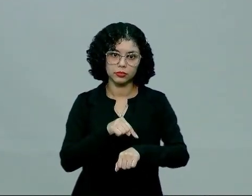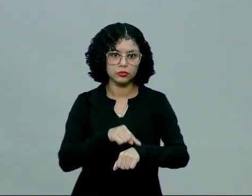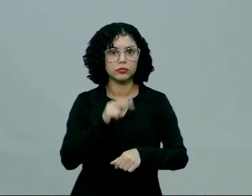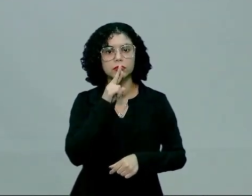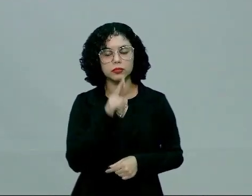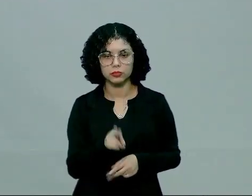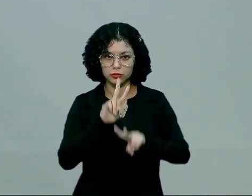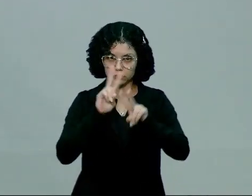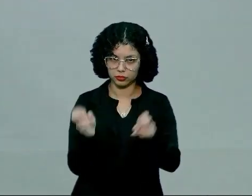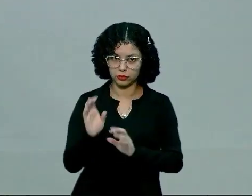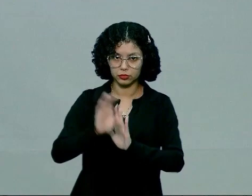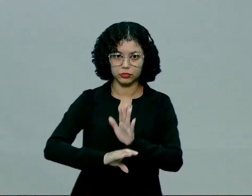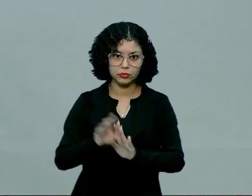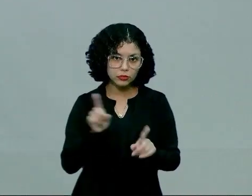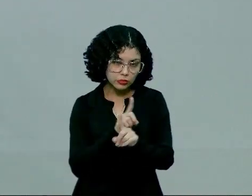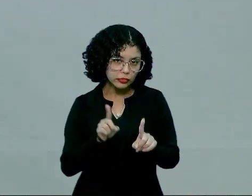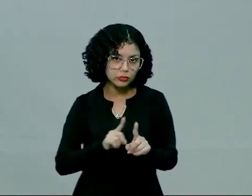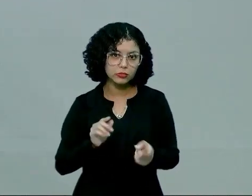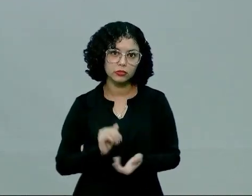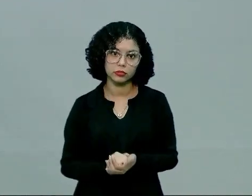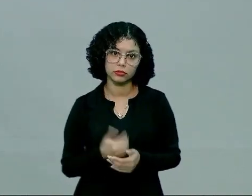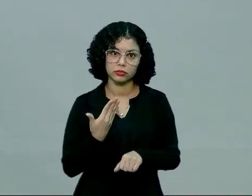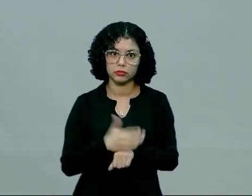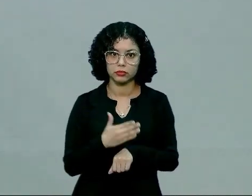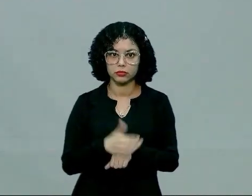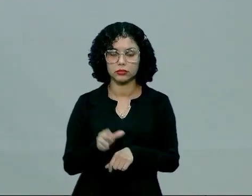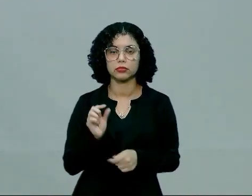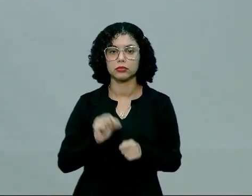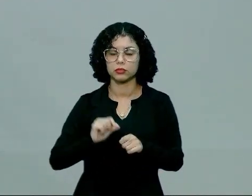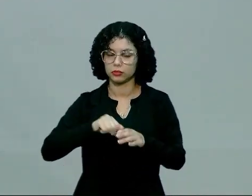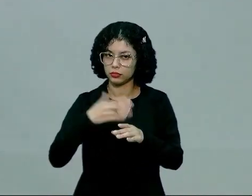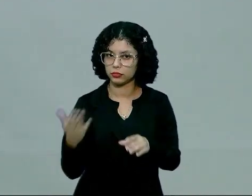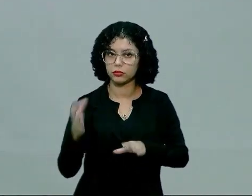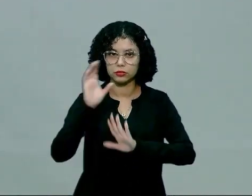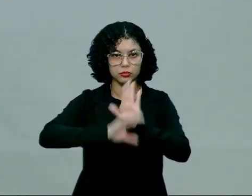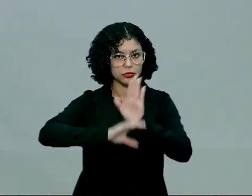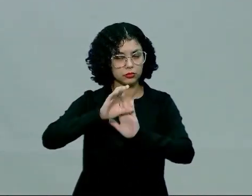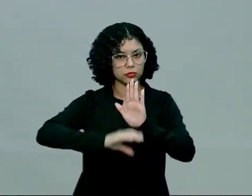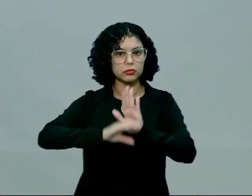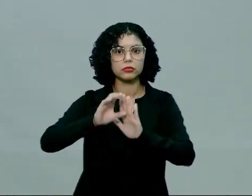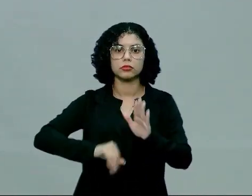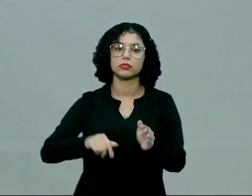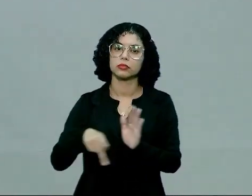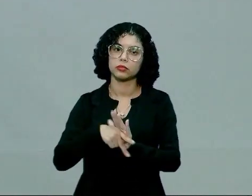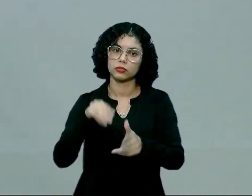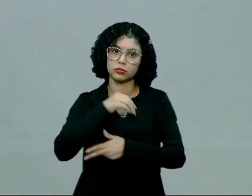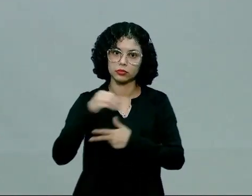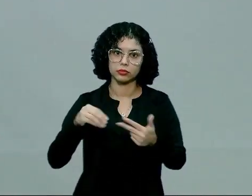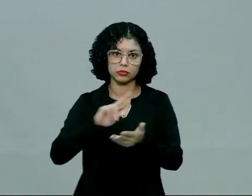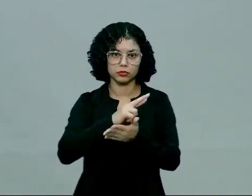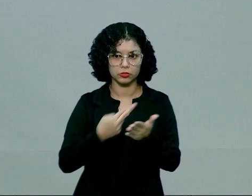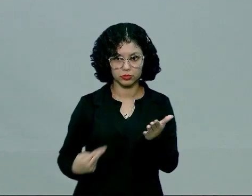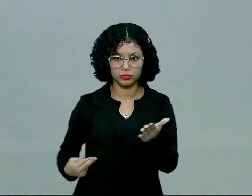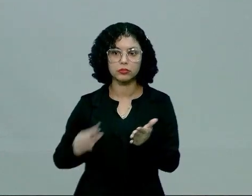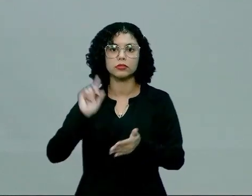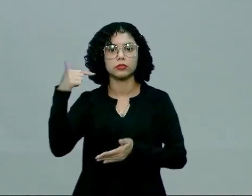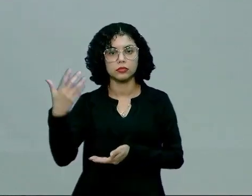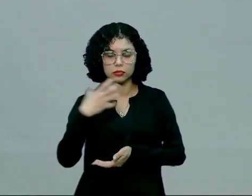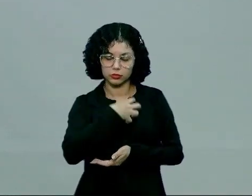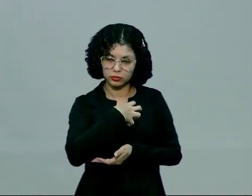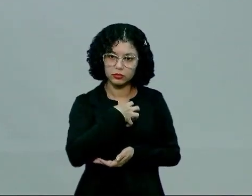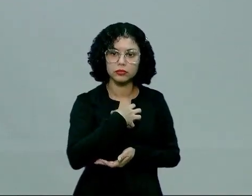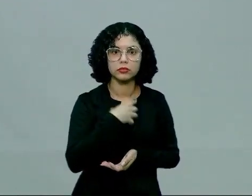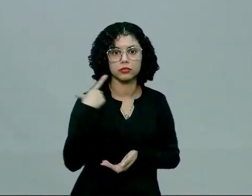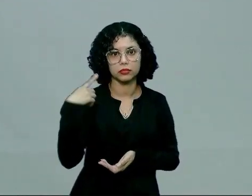para eu poder abordar o conteúdo de não a única parte prática assim que é fora do conceito teórico do Enem é a redação que você vai ter aquele momento